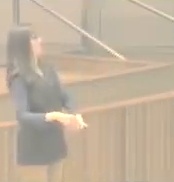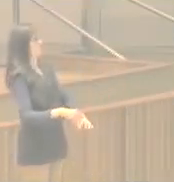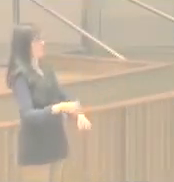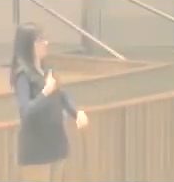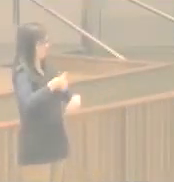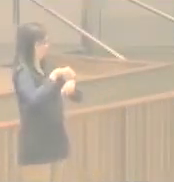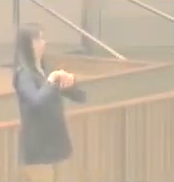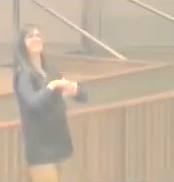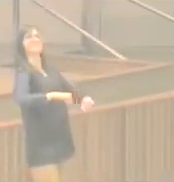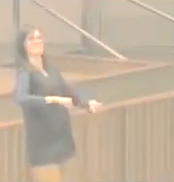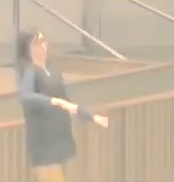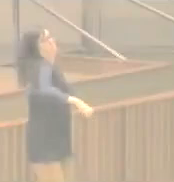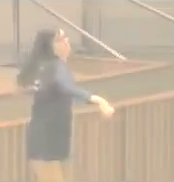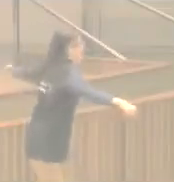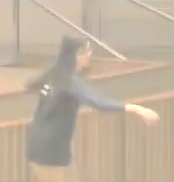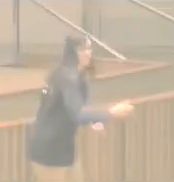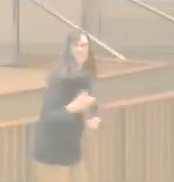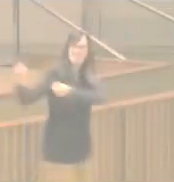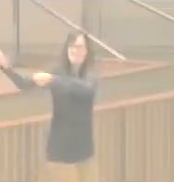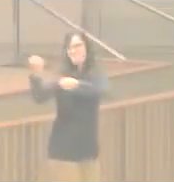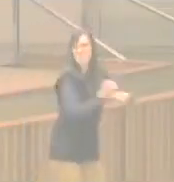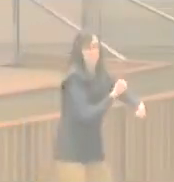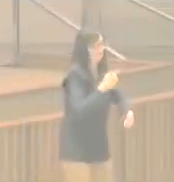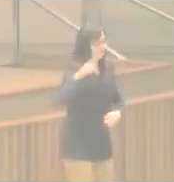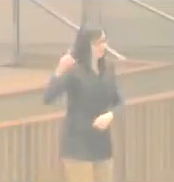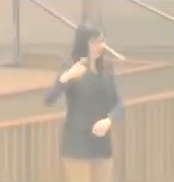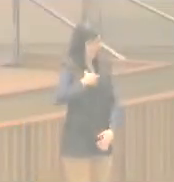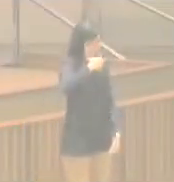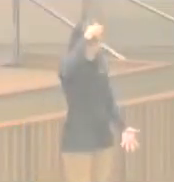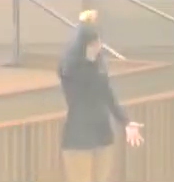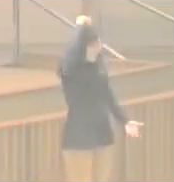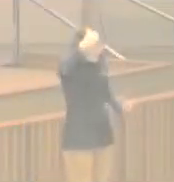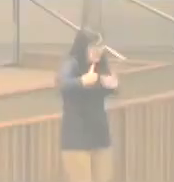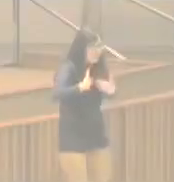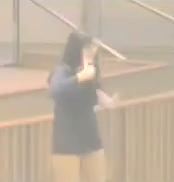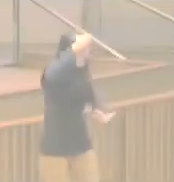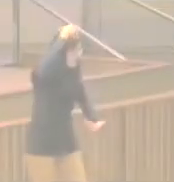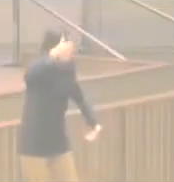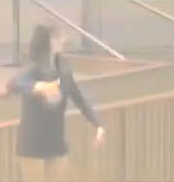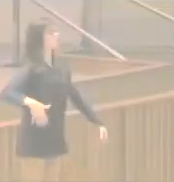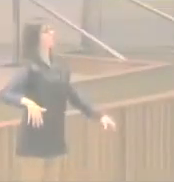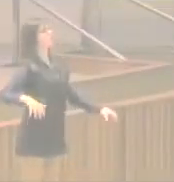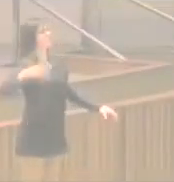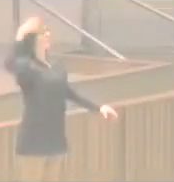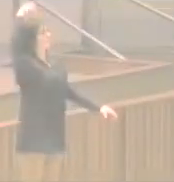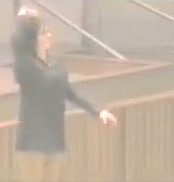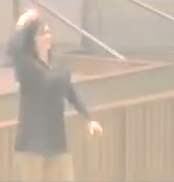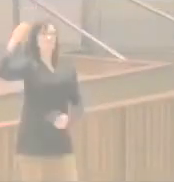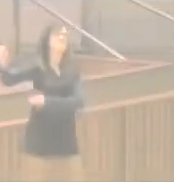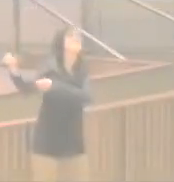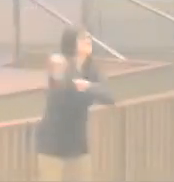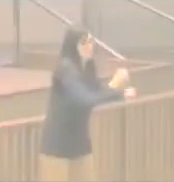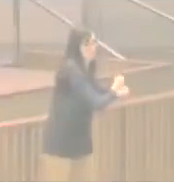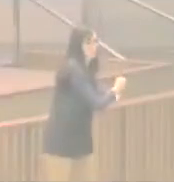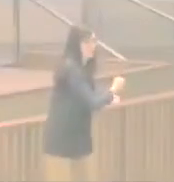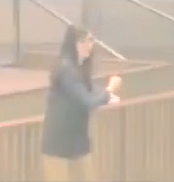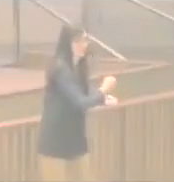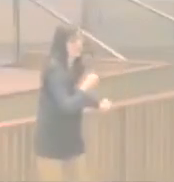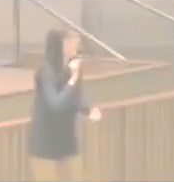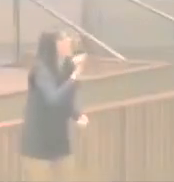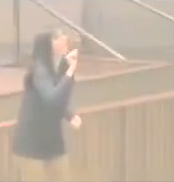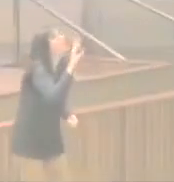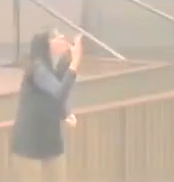arrancado do trono, o Todo-Poderoso, rei de Judá, né? Ele é arrancado do trono. Sabe o que fazem com